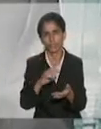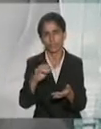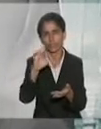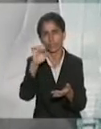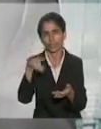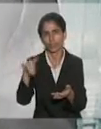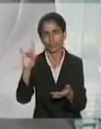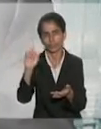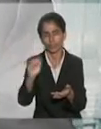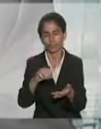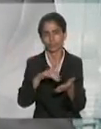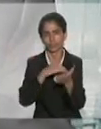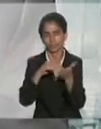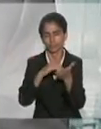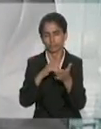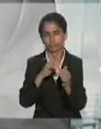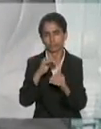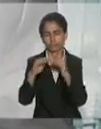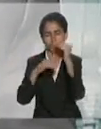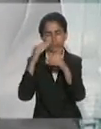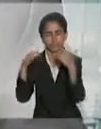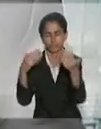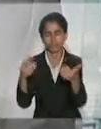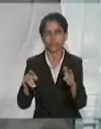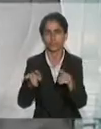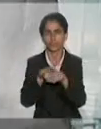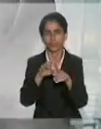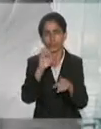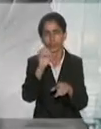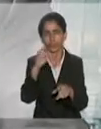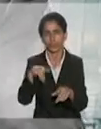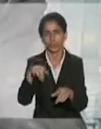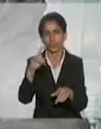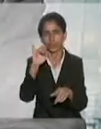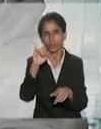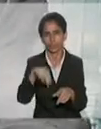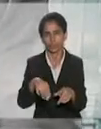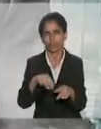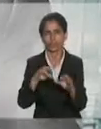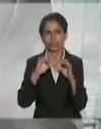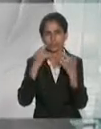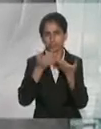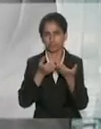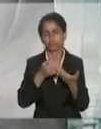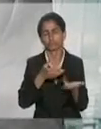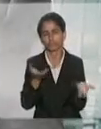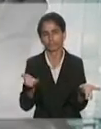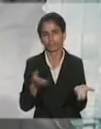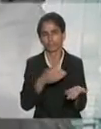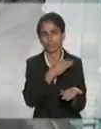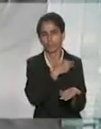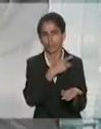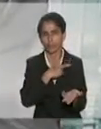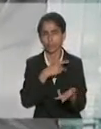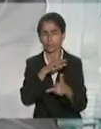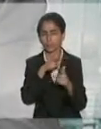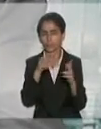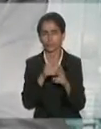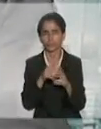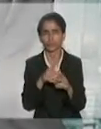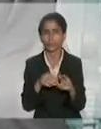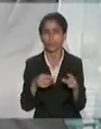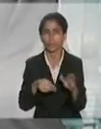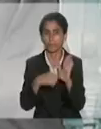Desenvolvimento Econômico, CODIM, Ministério Público, uma audiência pública bastante grande. Primeiro, uma